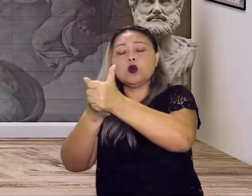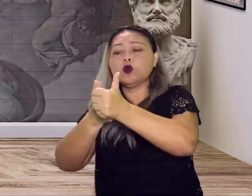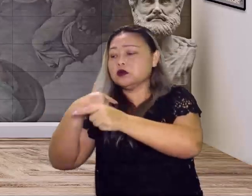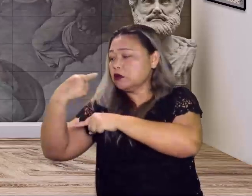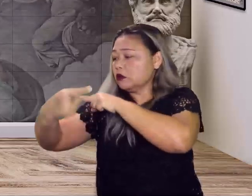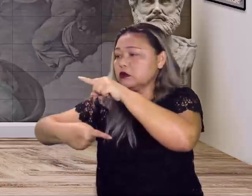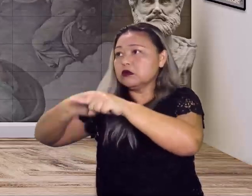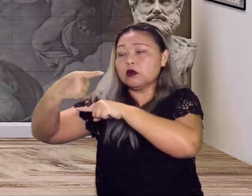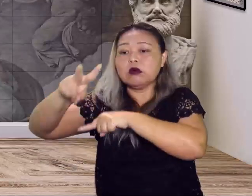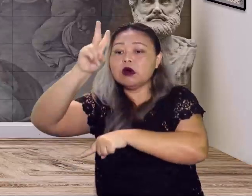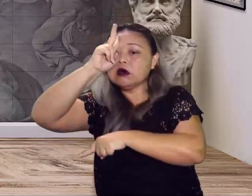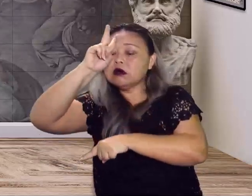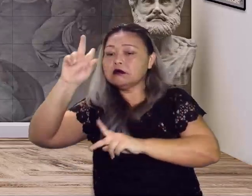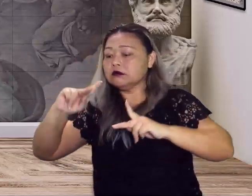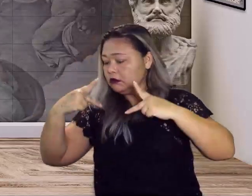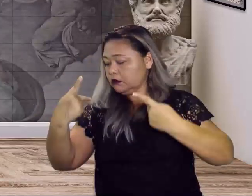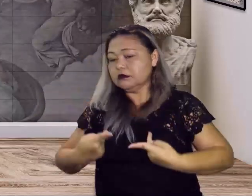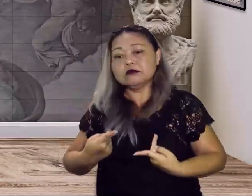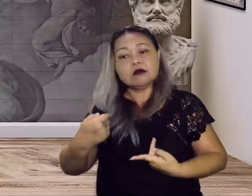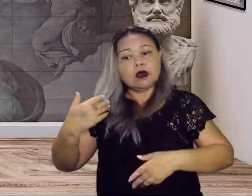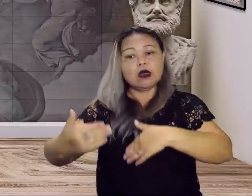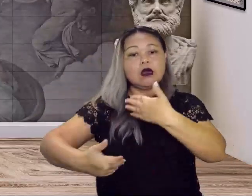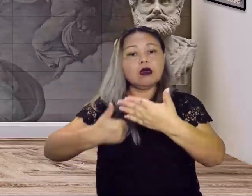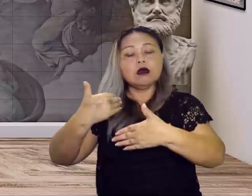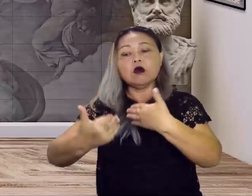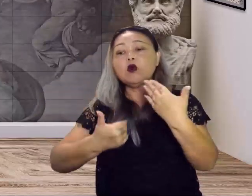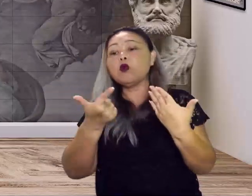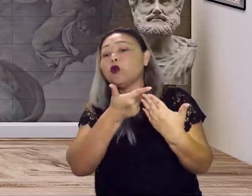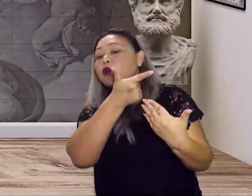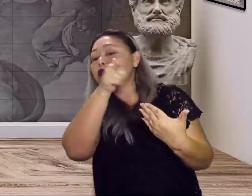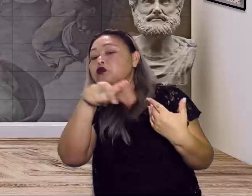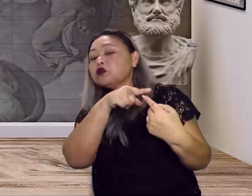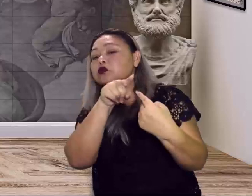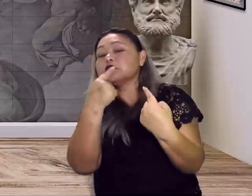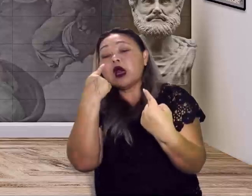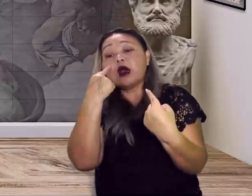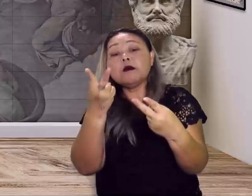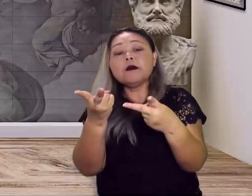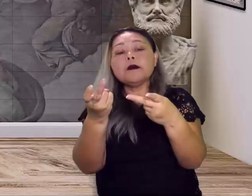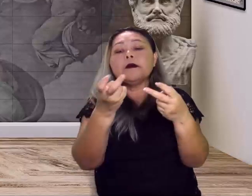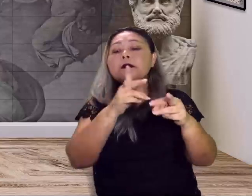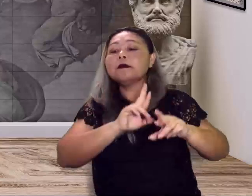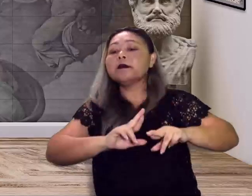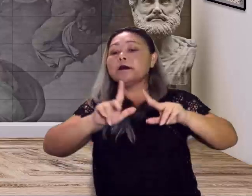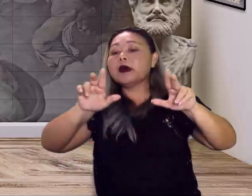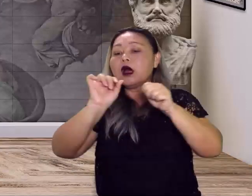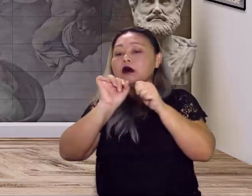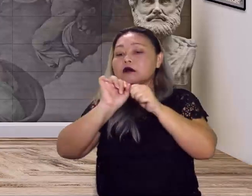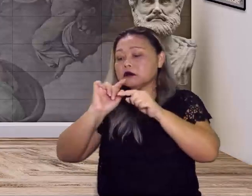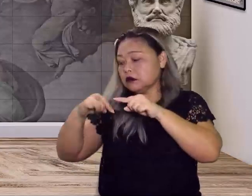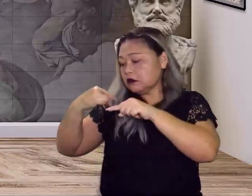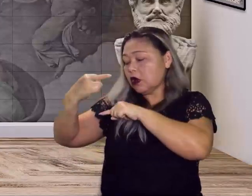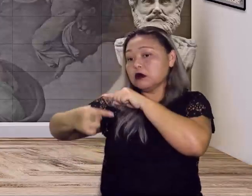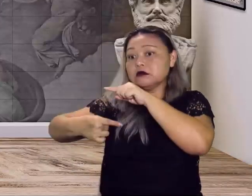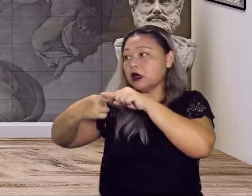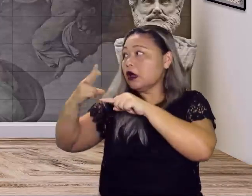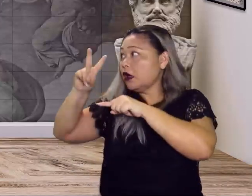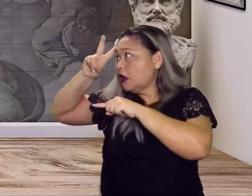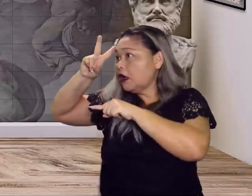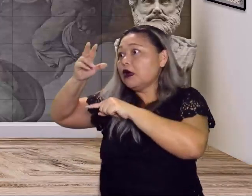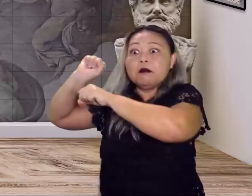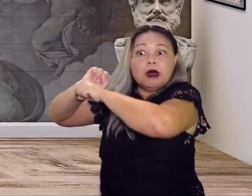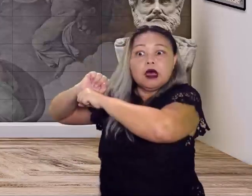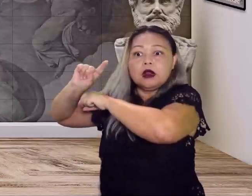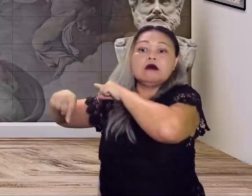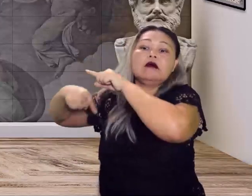processo histórico da humanidade. Porém as pessoas vão vendo com outras perspectivas. ele interpassa um processo histórico. E